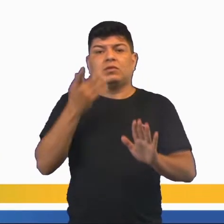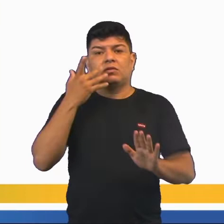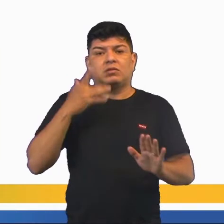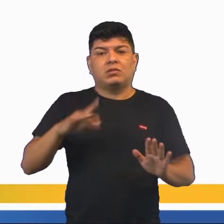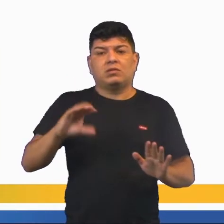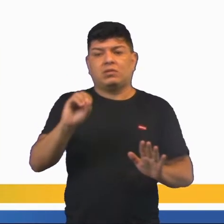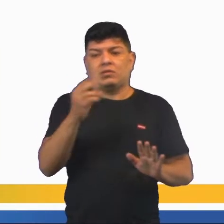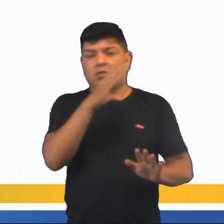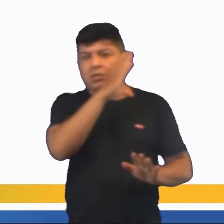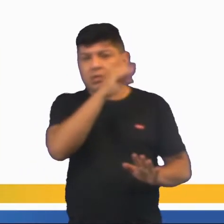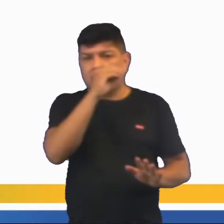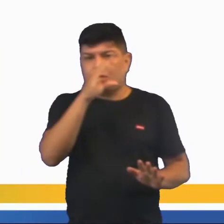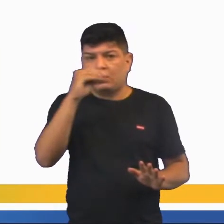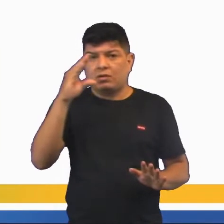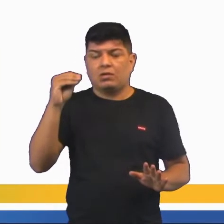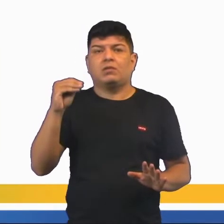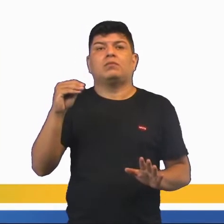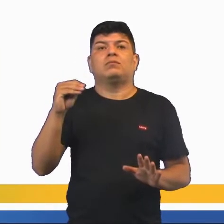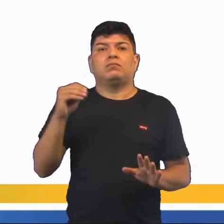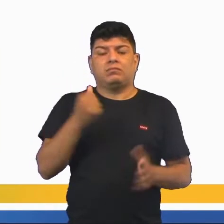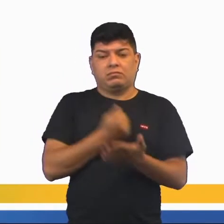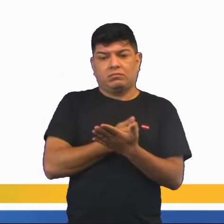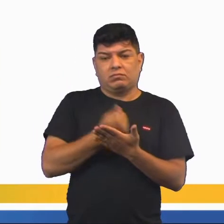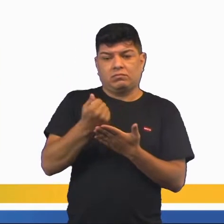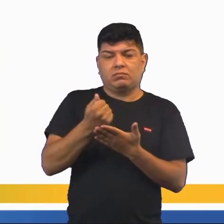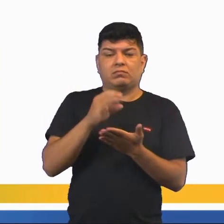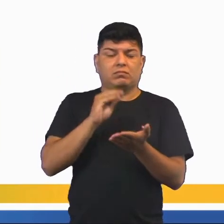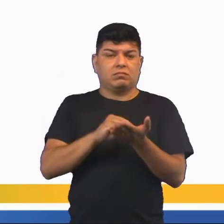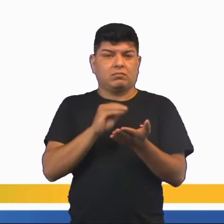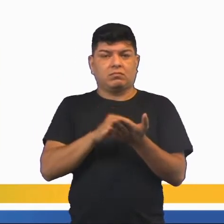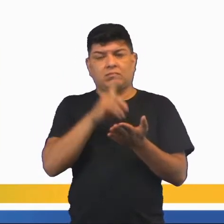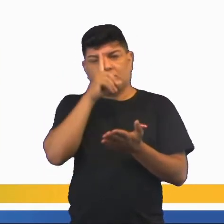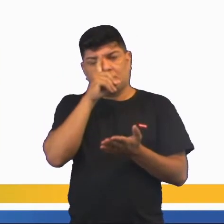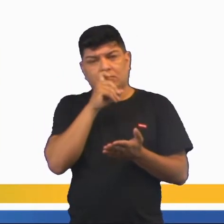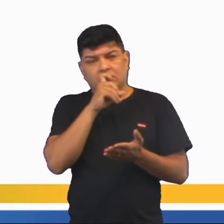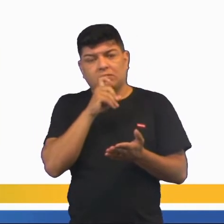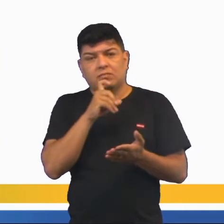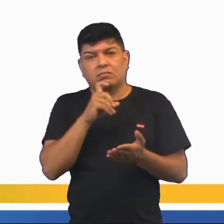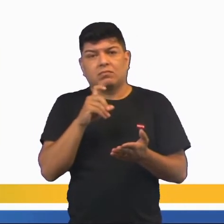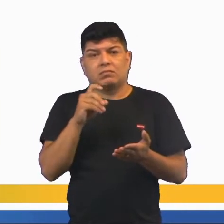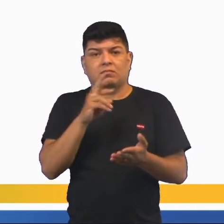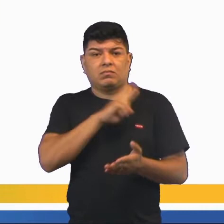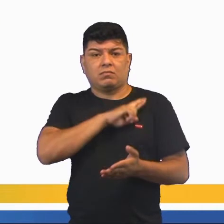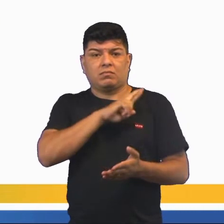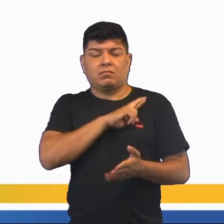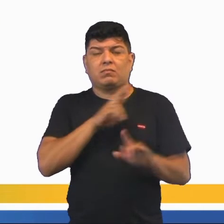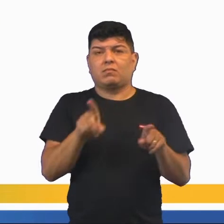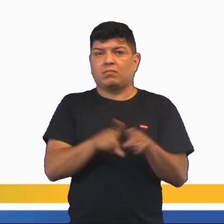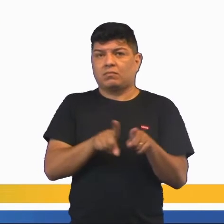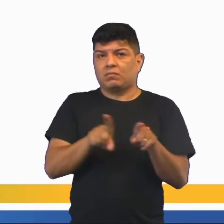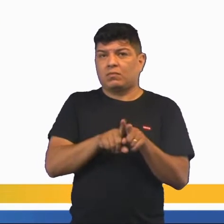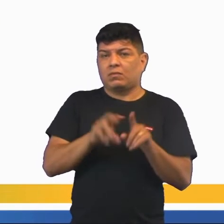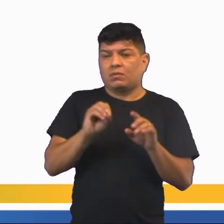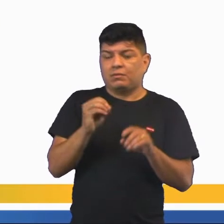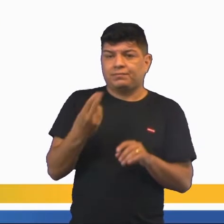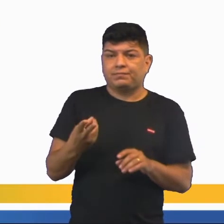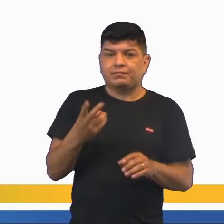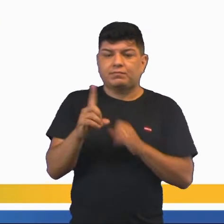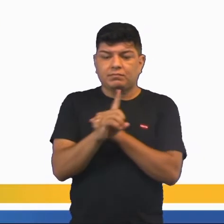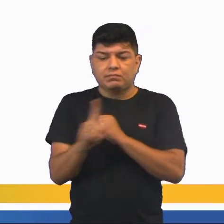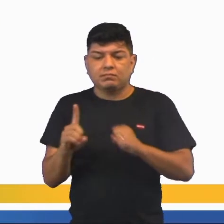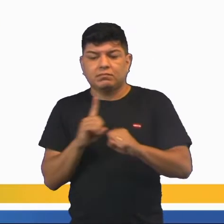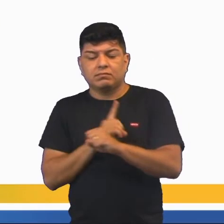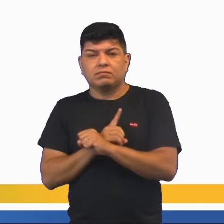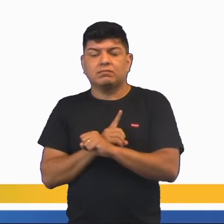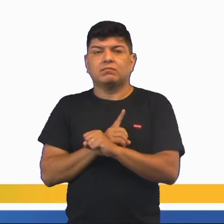do adolescente em decorrência da ação ou omissão dos pais ou responsáveis, ou omissão da